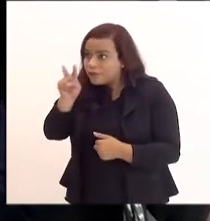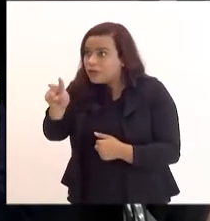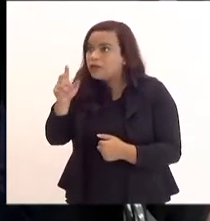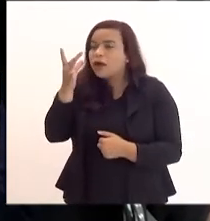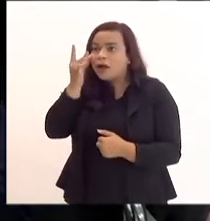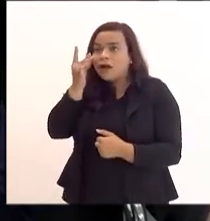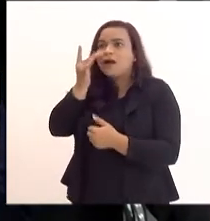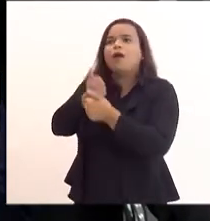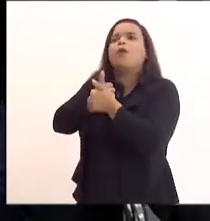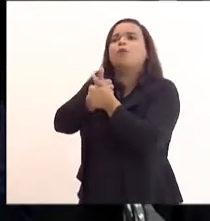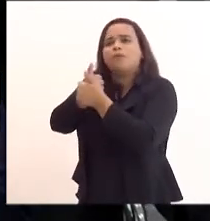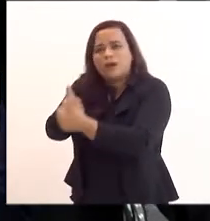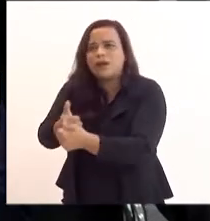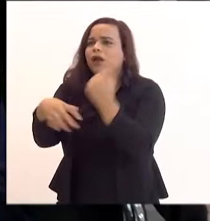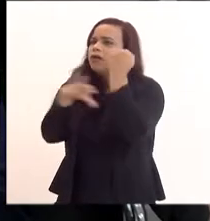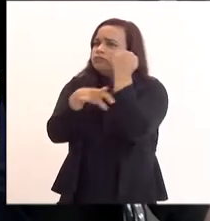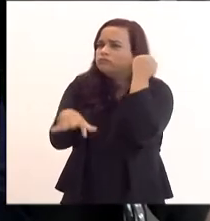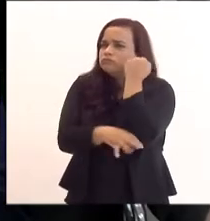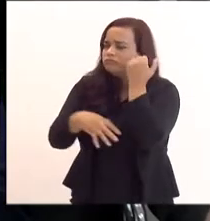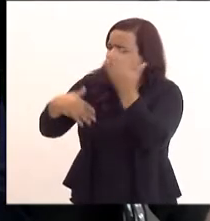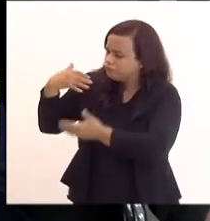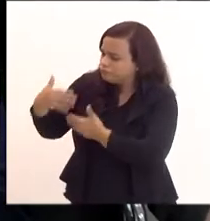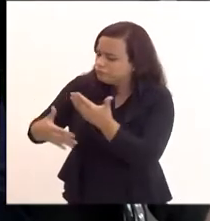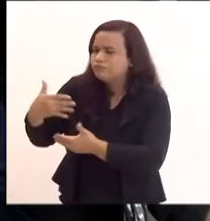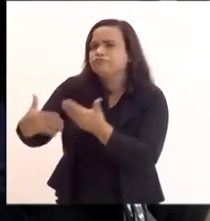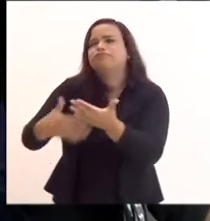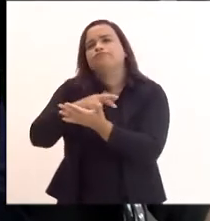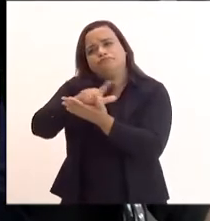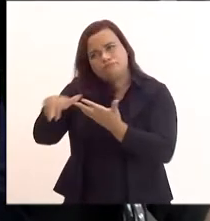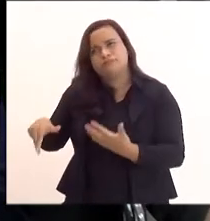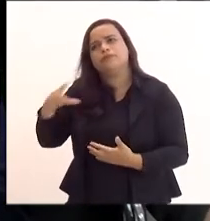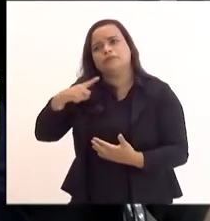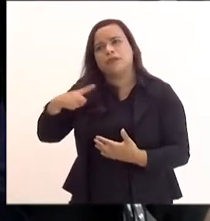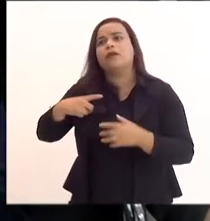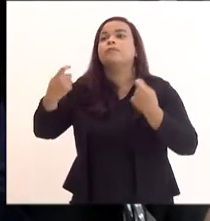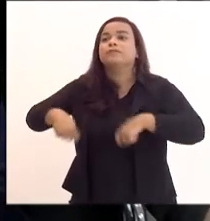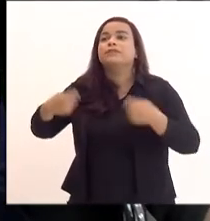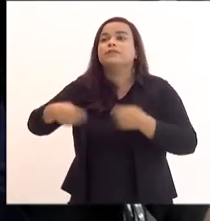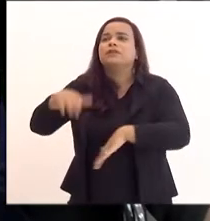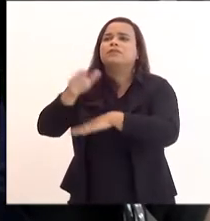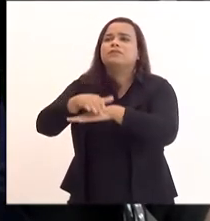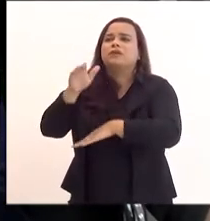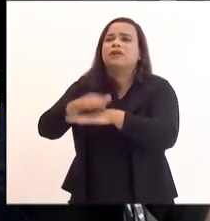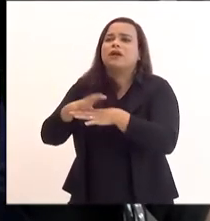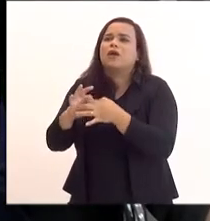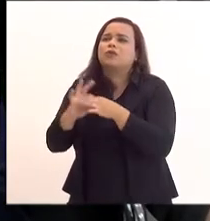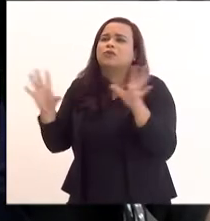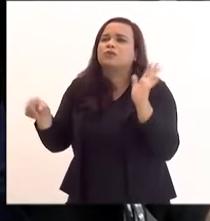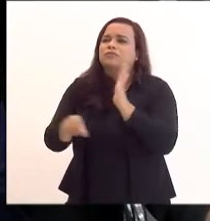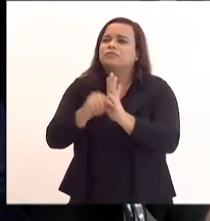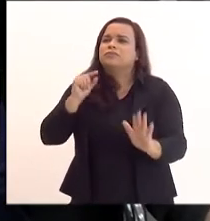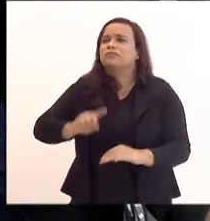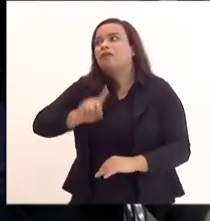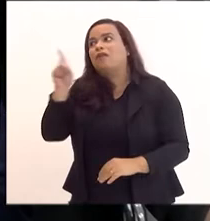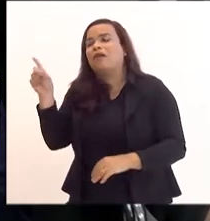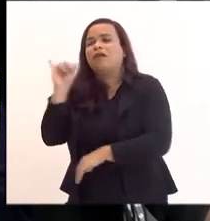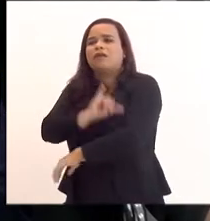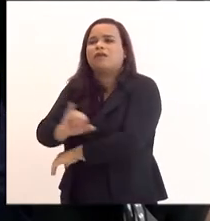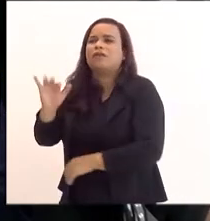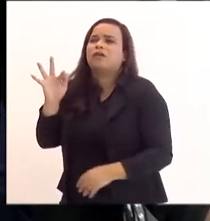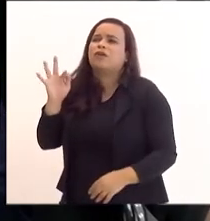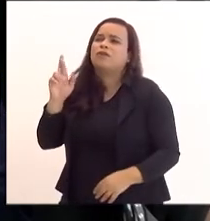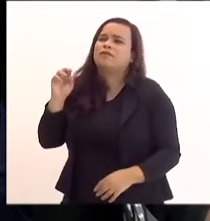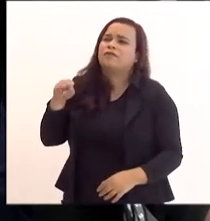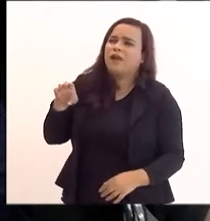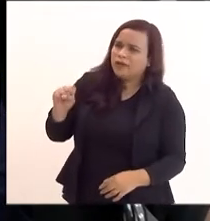acompanhei a burocracia desse processo, que tem que ser autorizado por uma portaria da Rio Farmes,